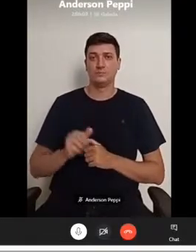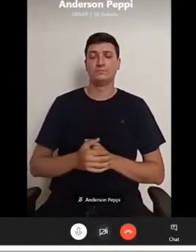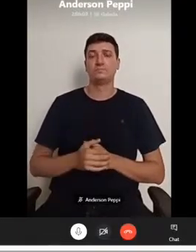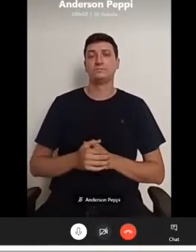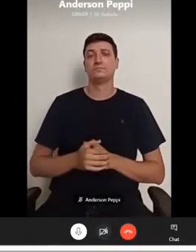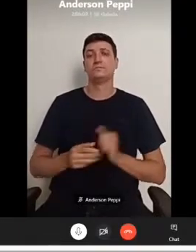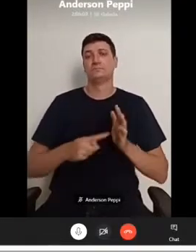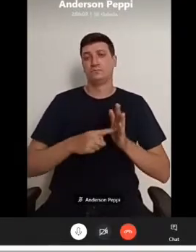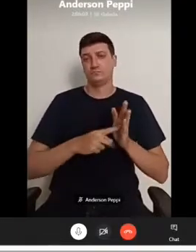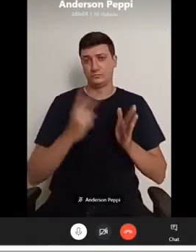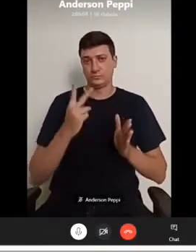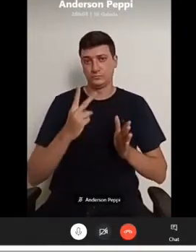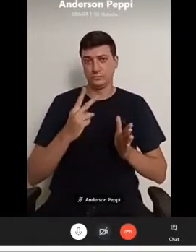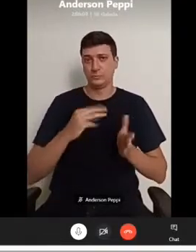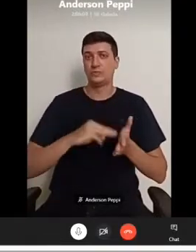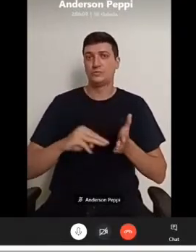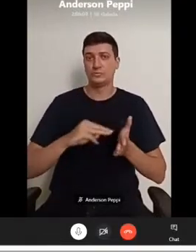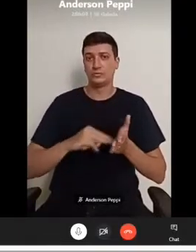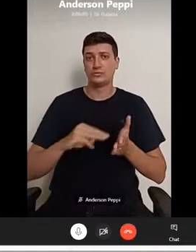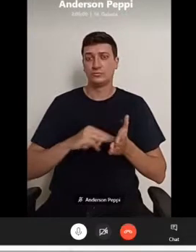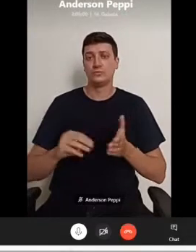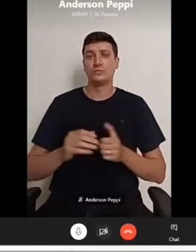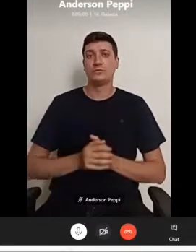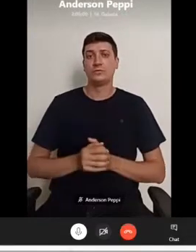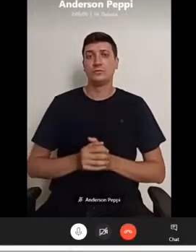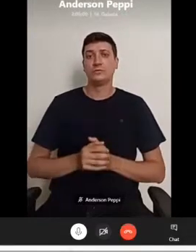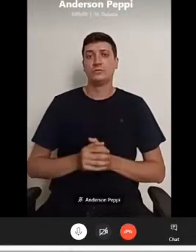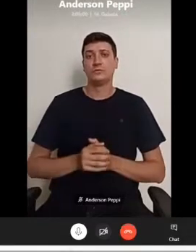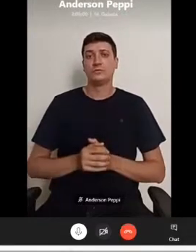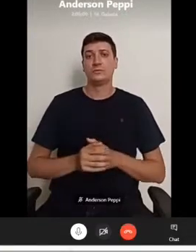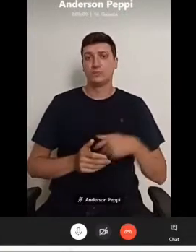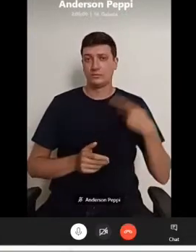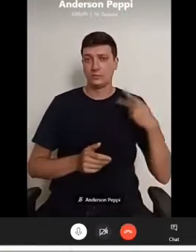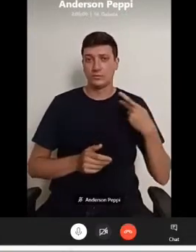secretário, eu, vereador Antônio Carlos Ucula.